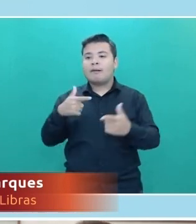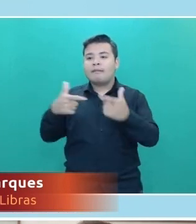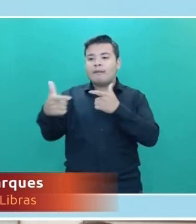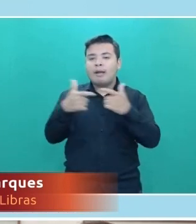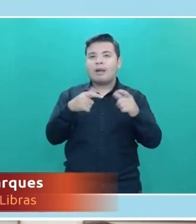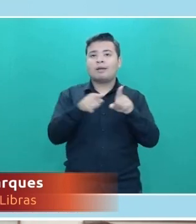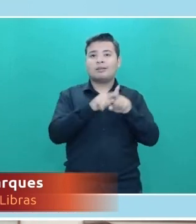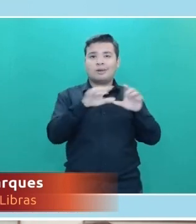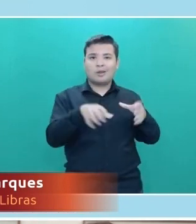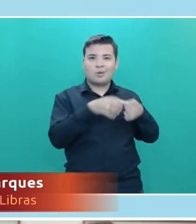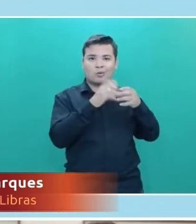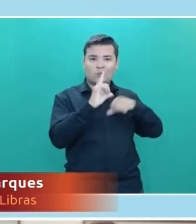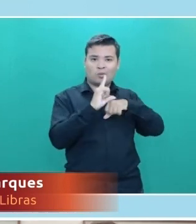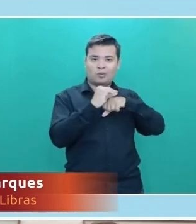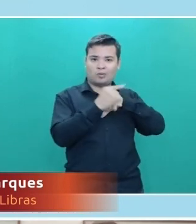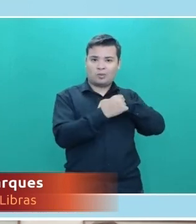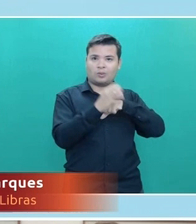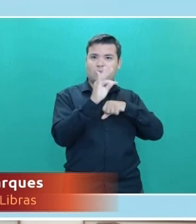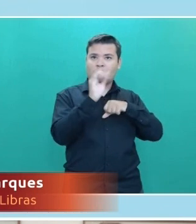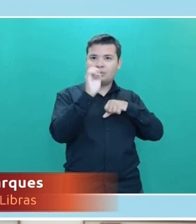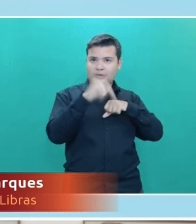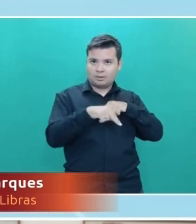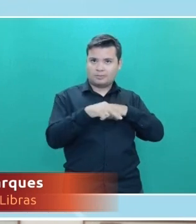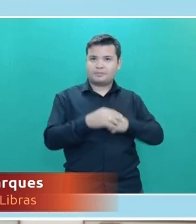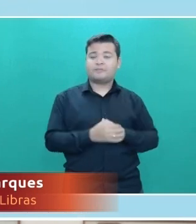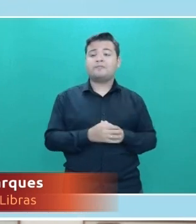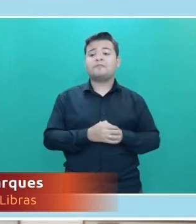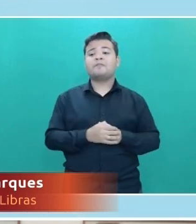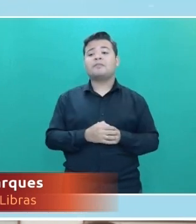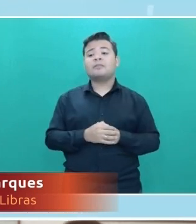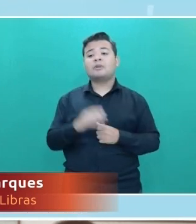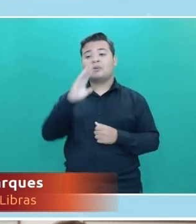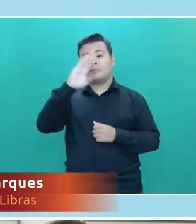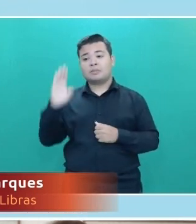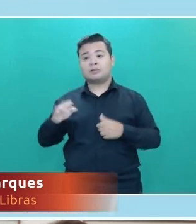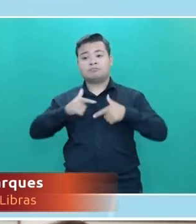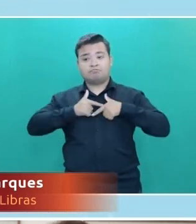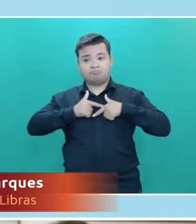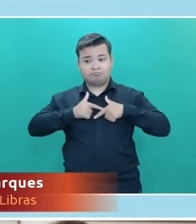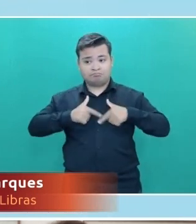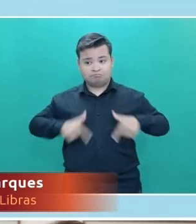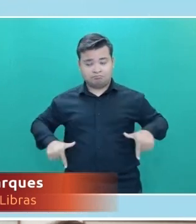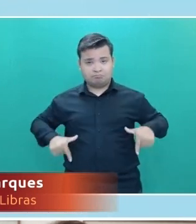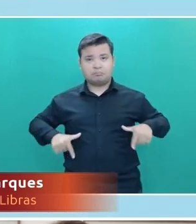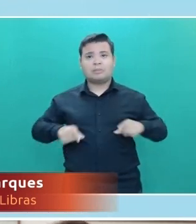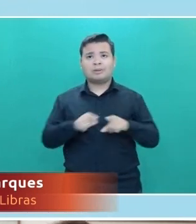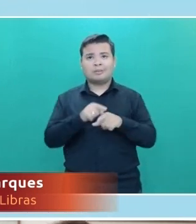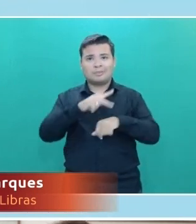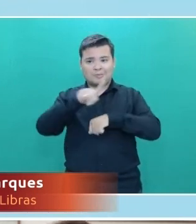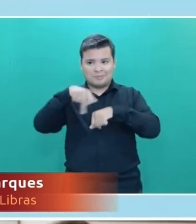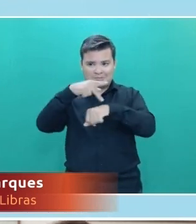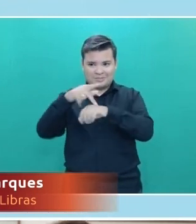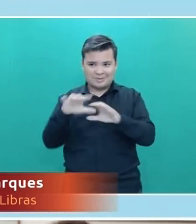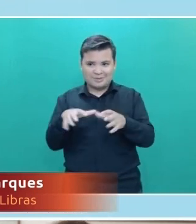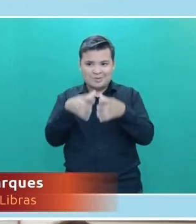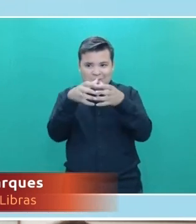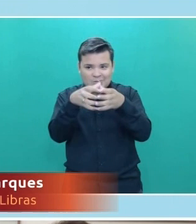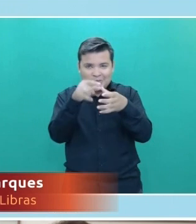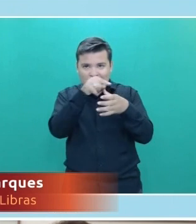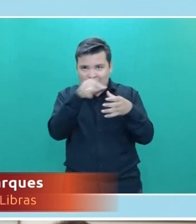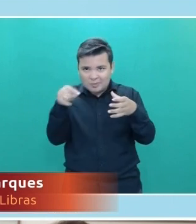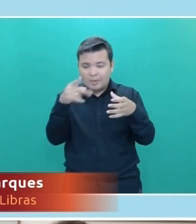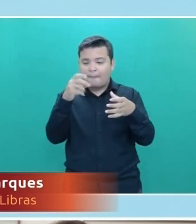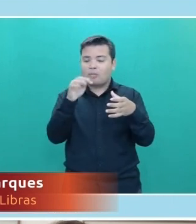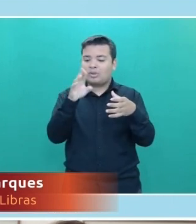aliados europeus, a neutralidade do Brasil, assim como desses outros países que eu denominei de